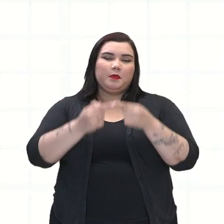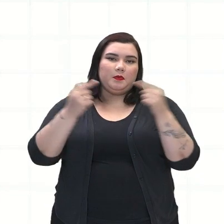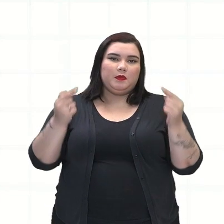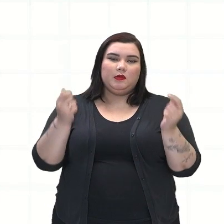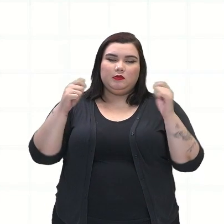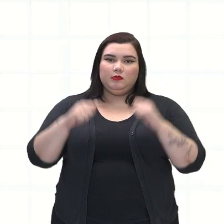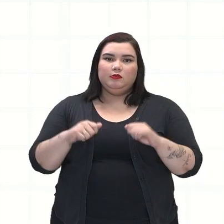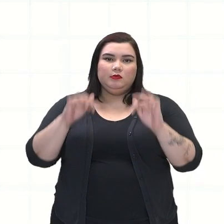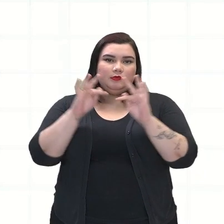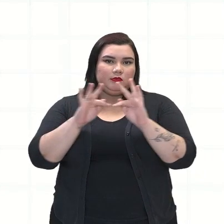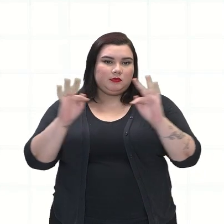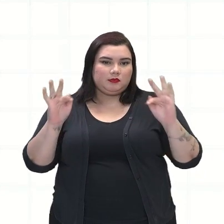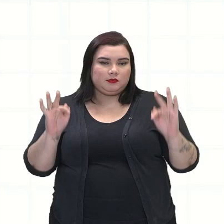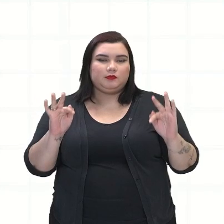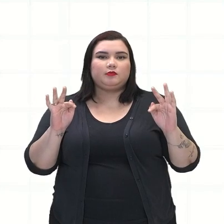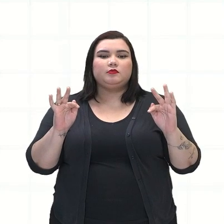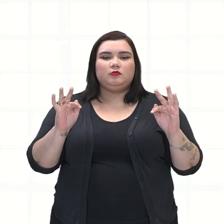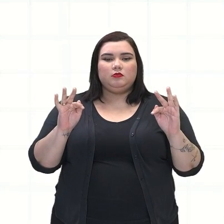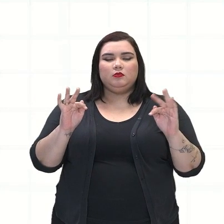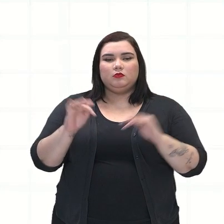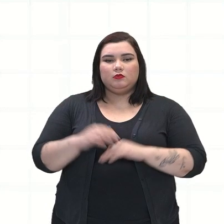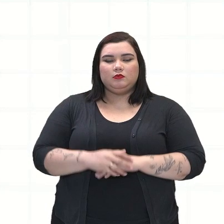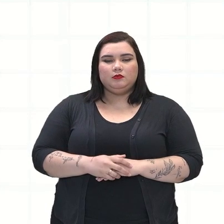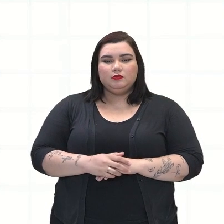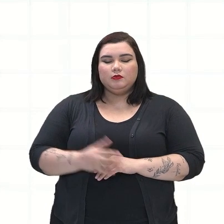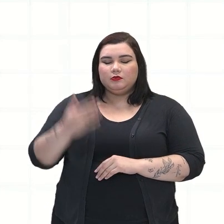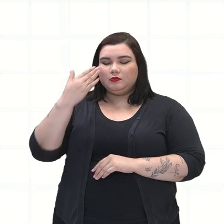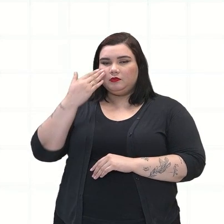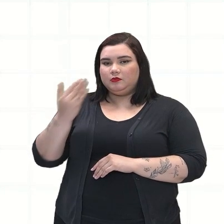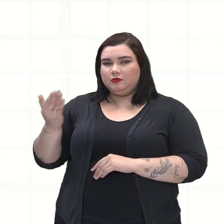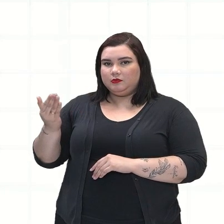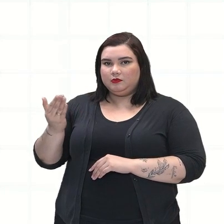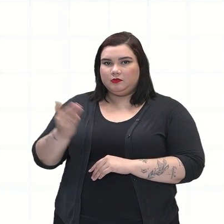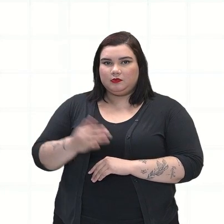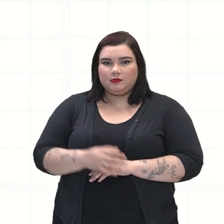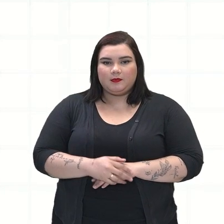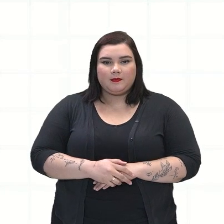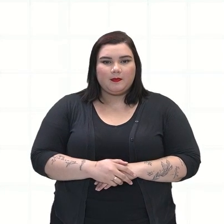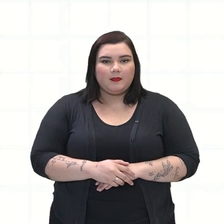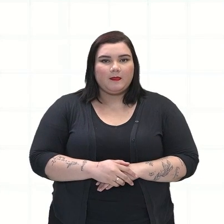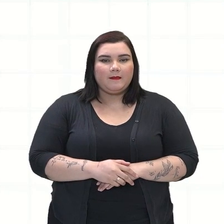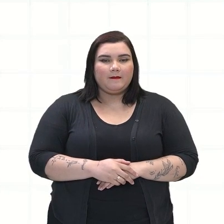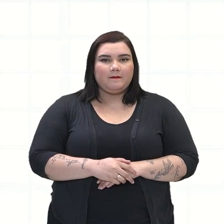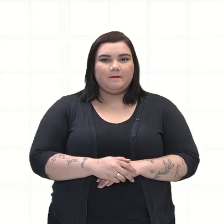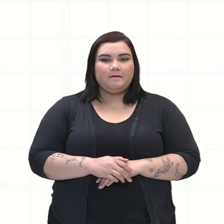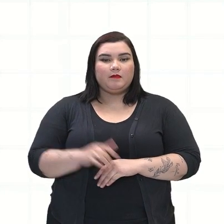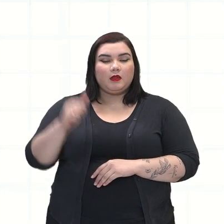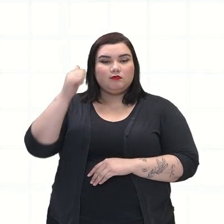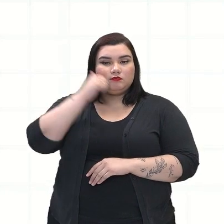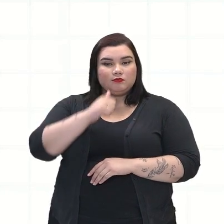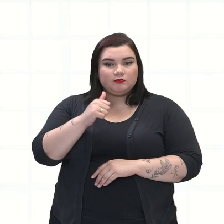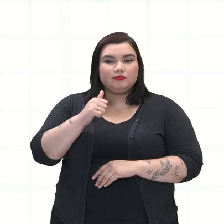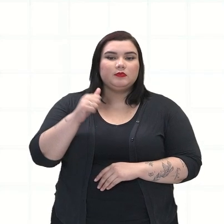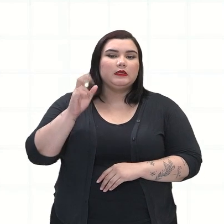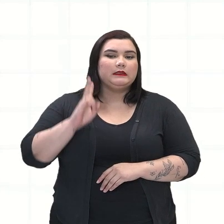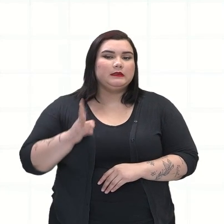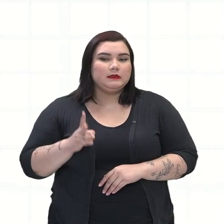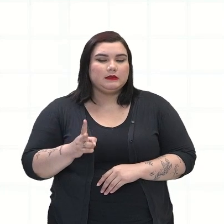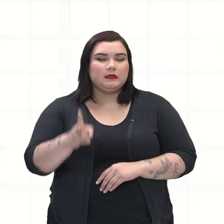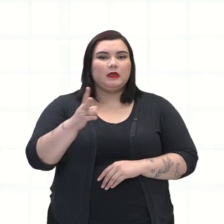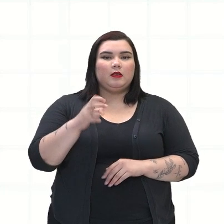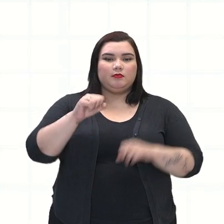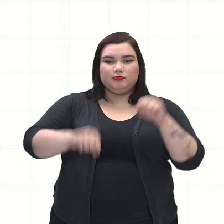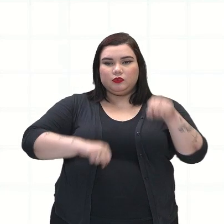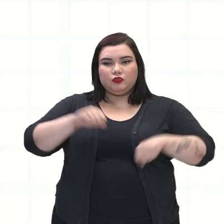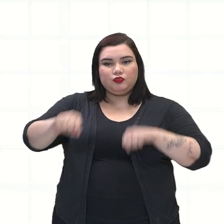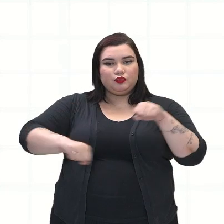Então, Dani always rides a bike. A Dani sempre anda